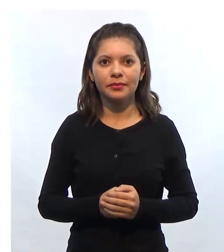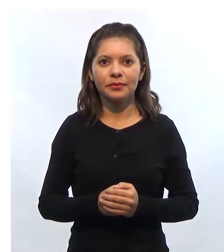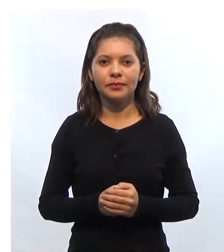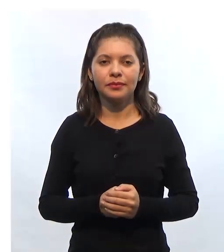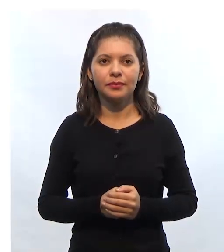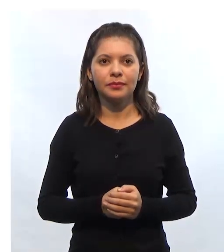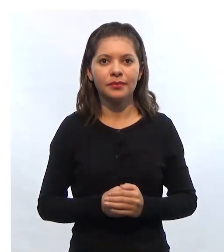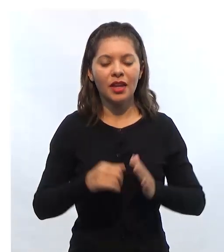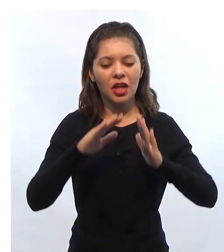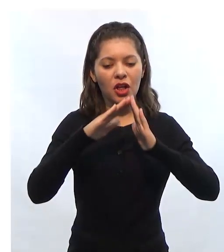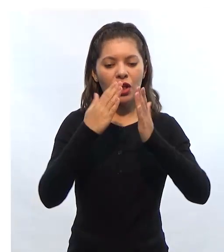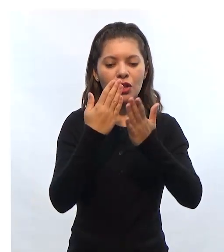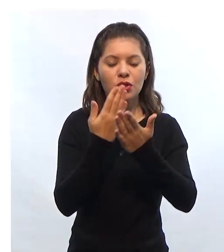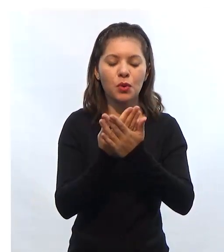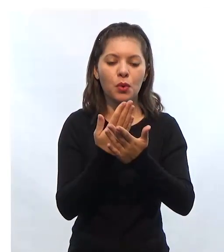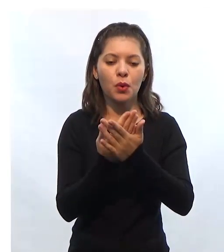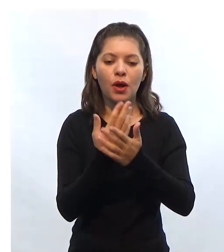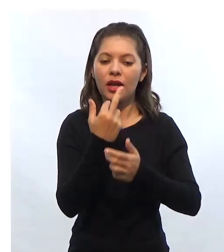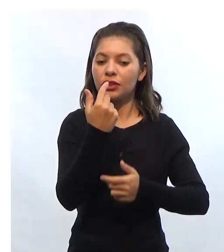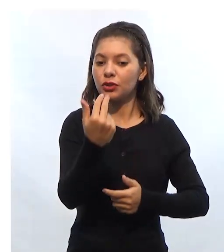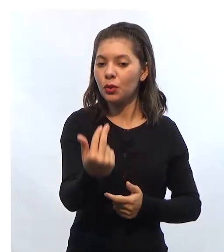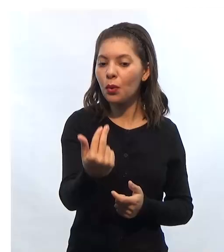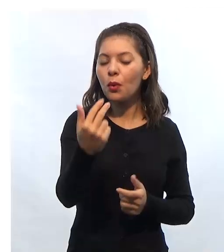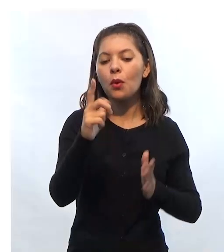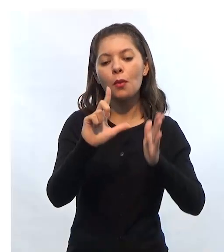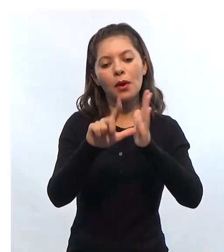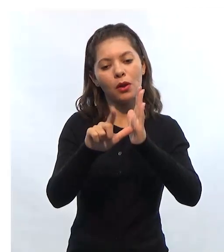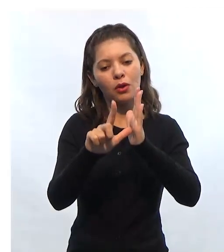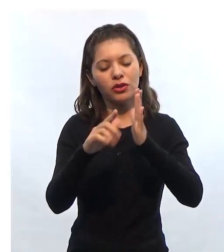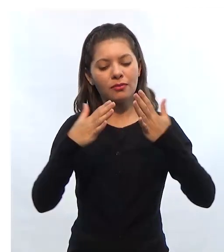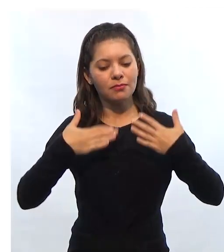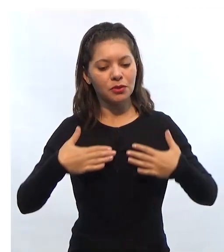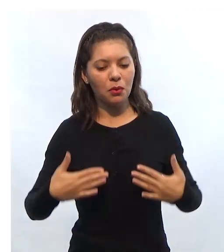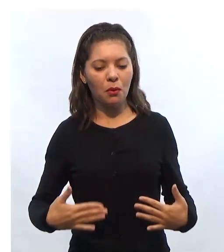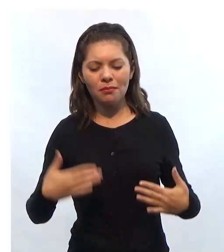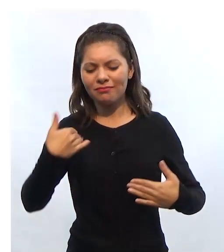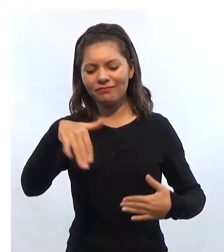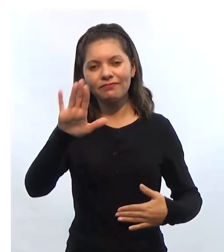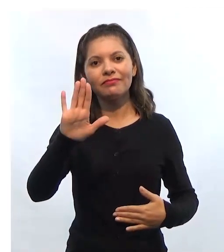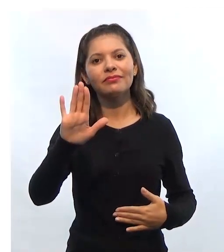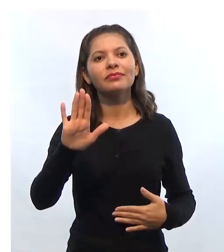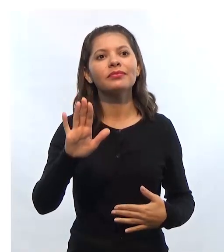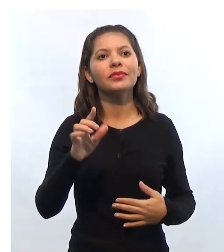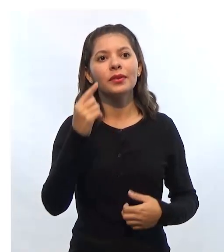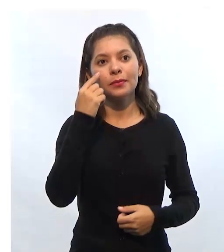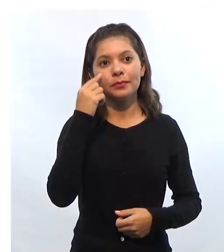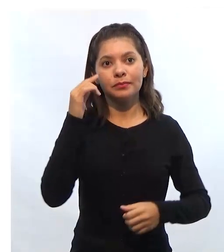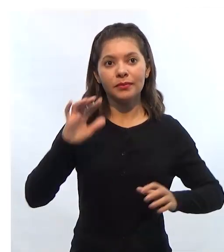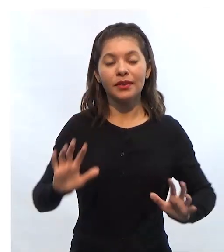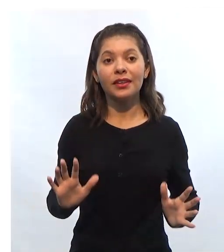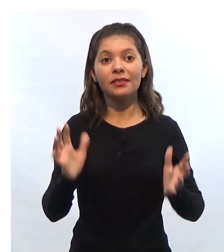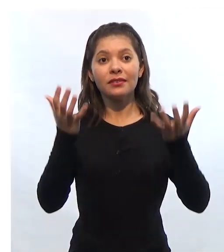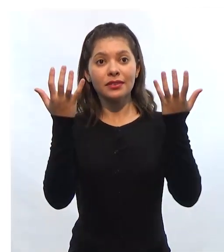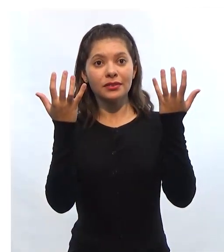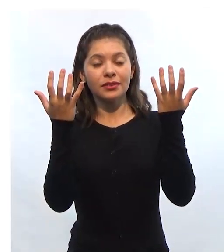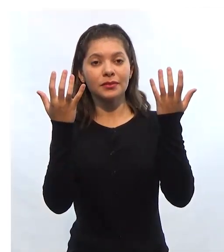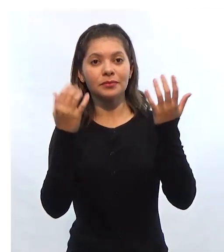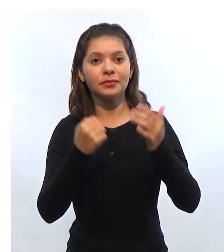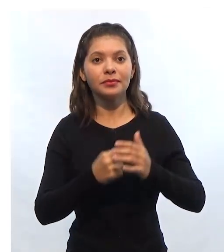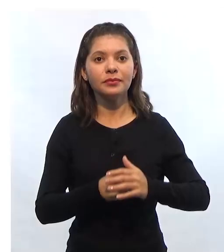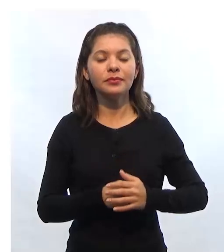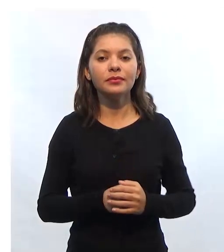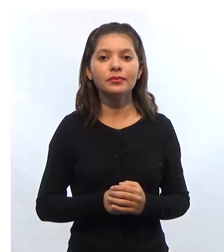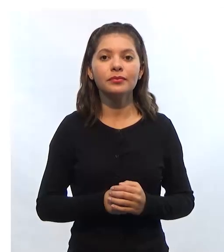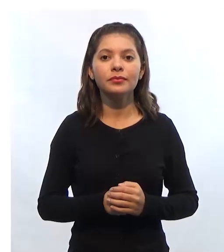escola de idiomas, loja de roupa, enfim, serviços. Eventos, então pode